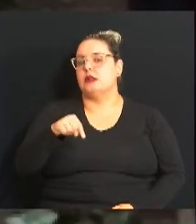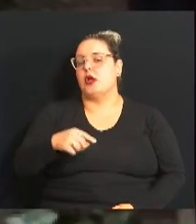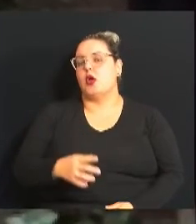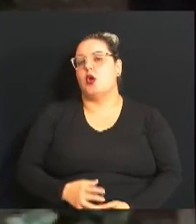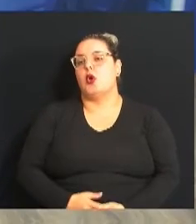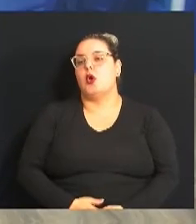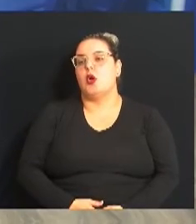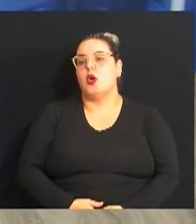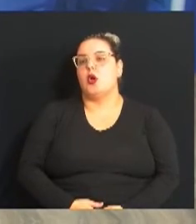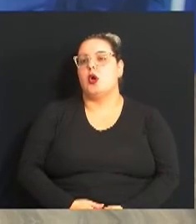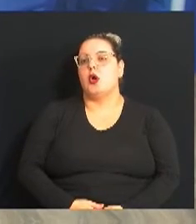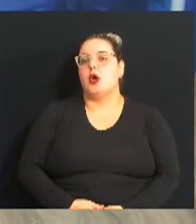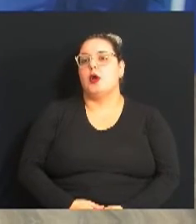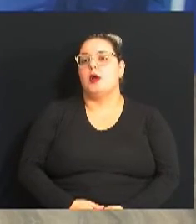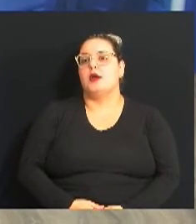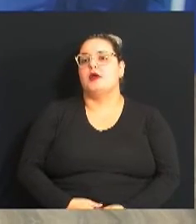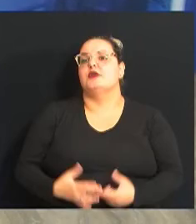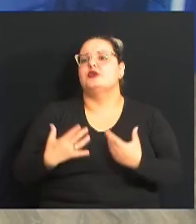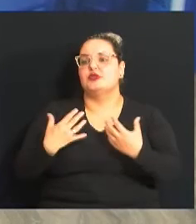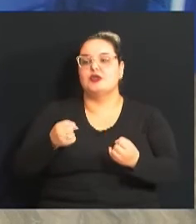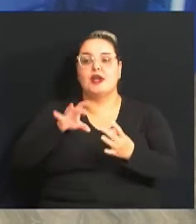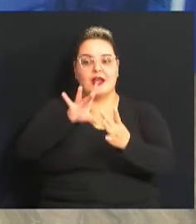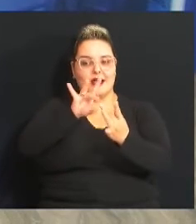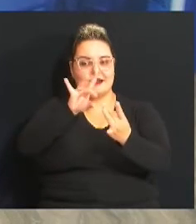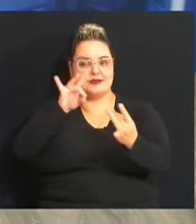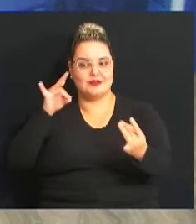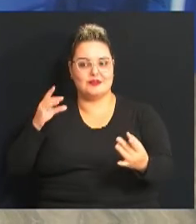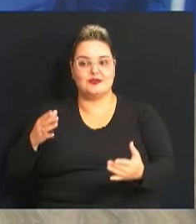De receber nenhum feedback ainda sobre o livro.